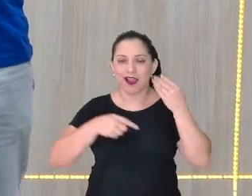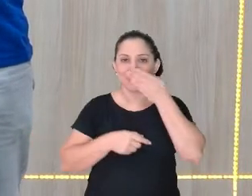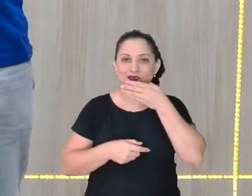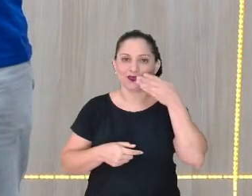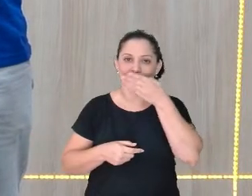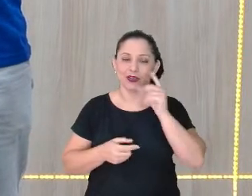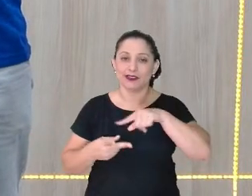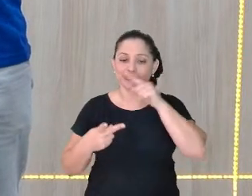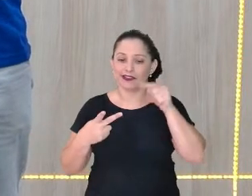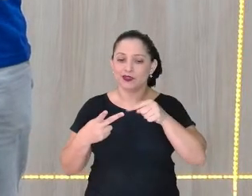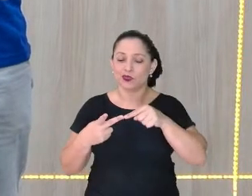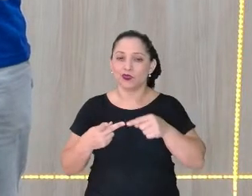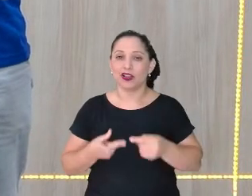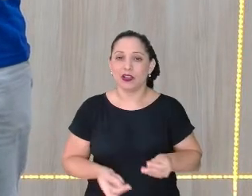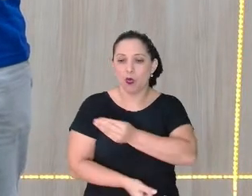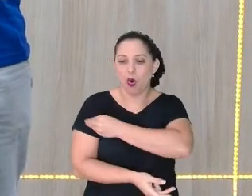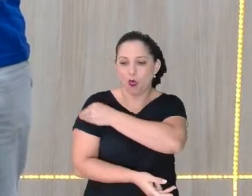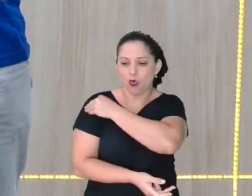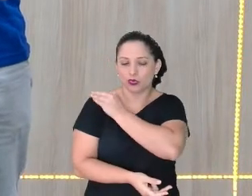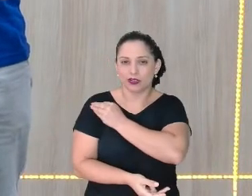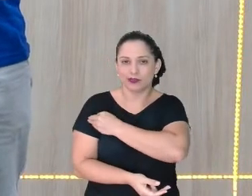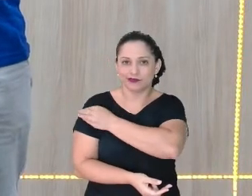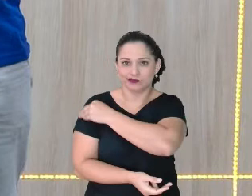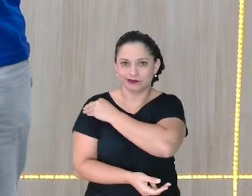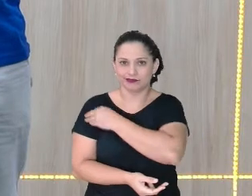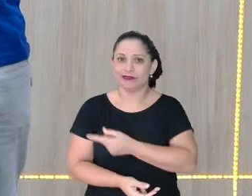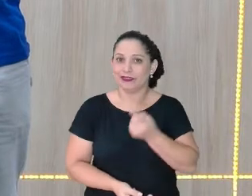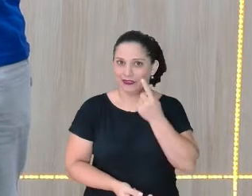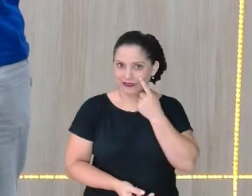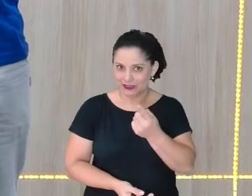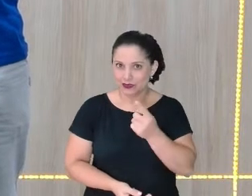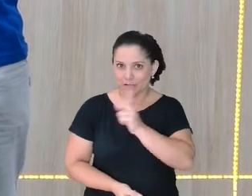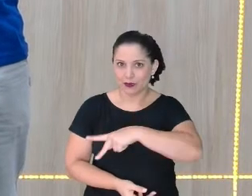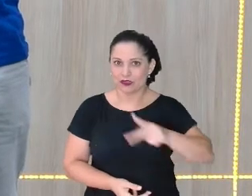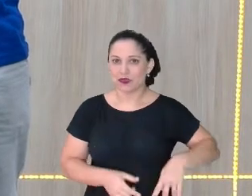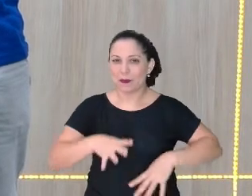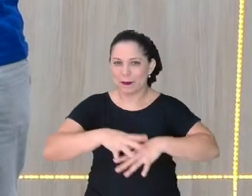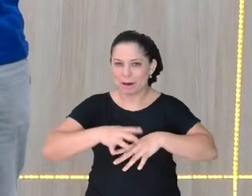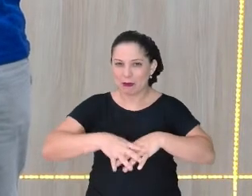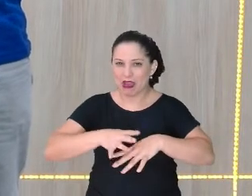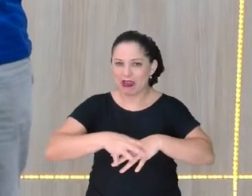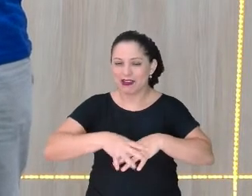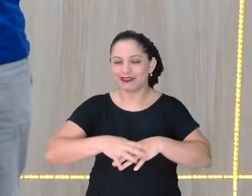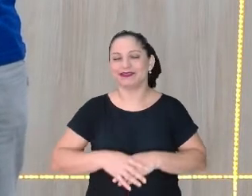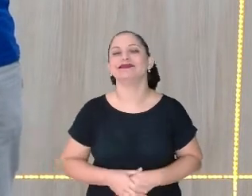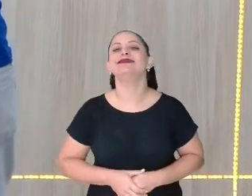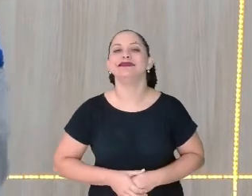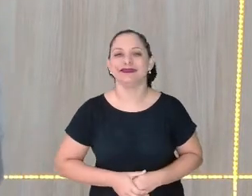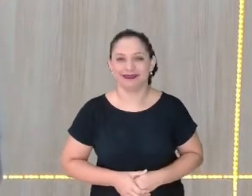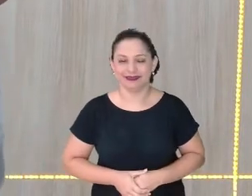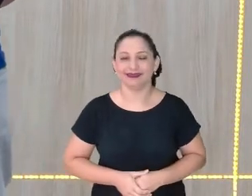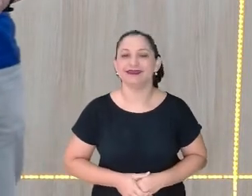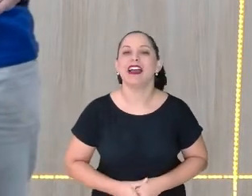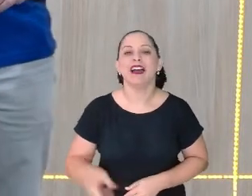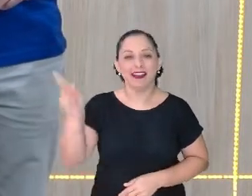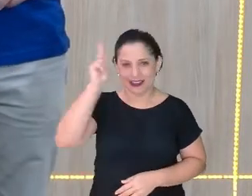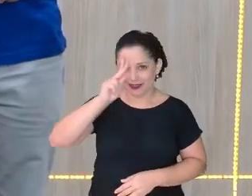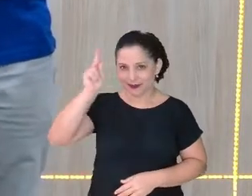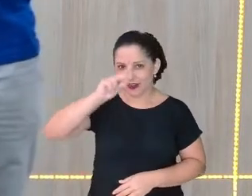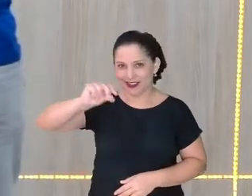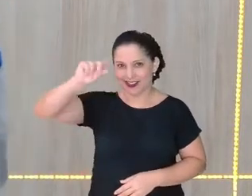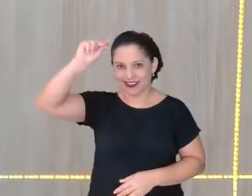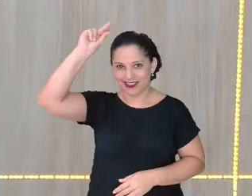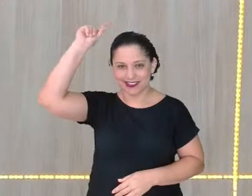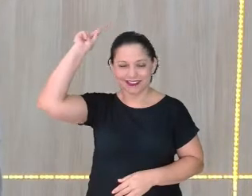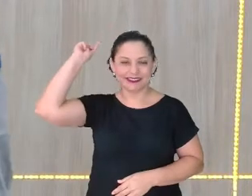segunda, o algodão. Viu, professor? Professor de matemática aí, o cabelo novo, mas mais velho do que a estrada. Tá lembrando, né?